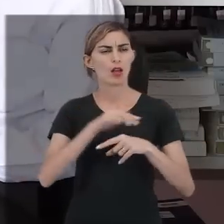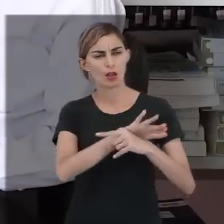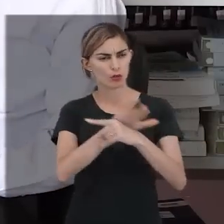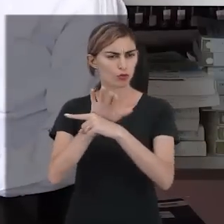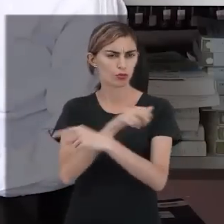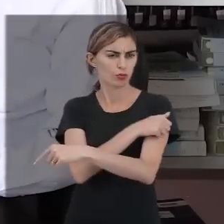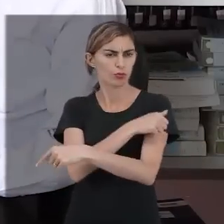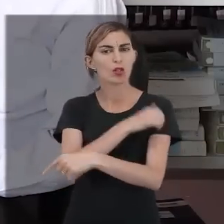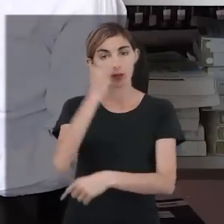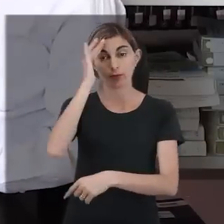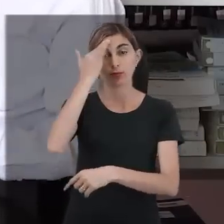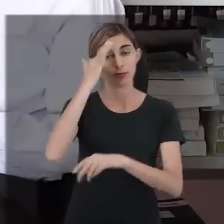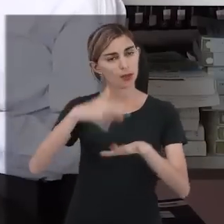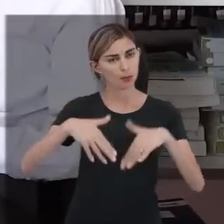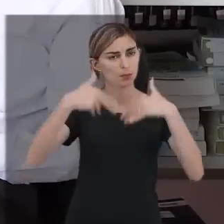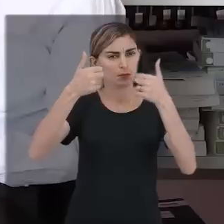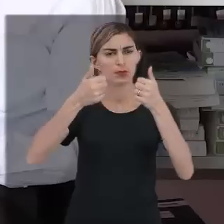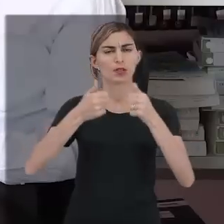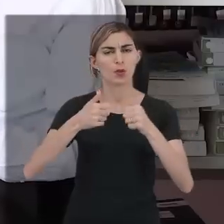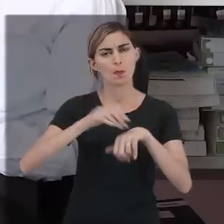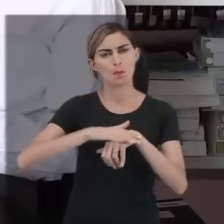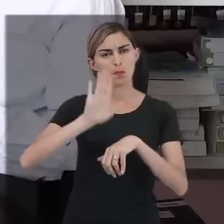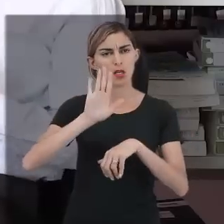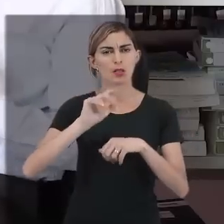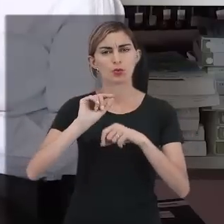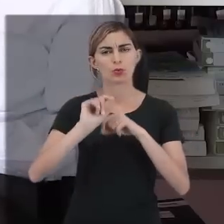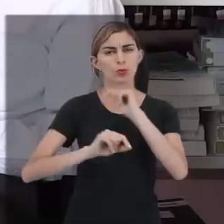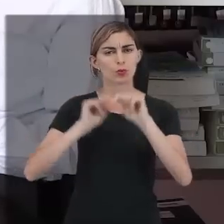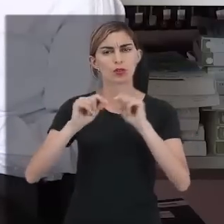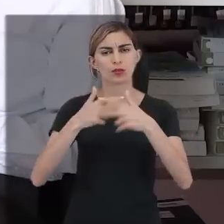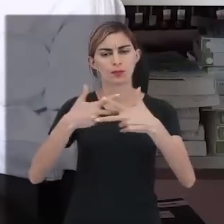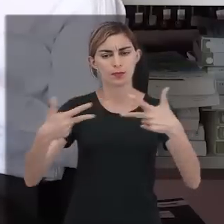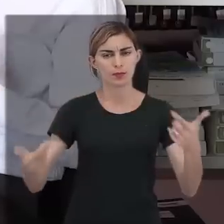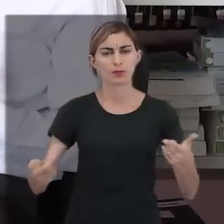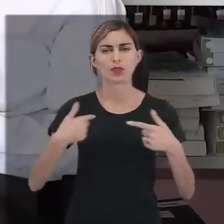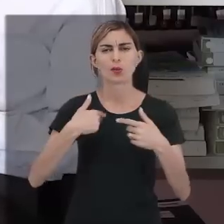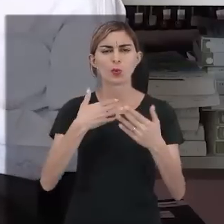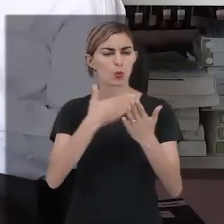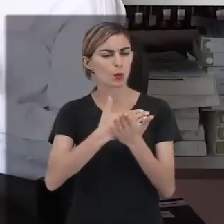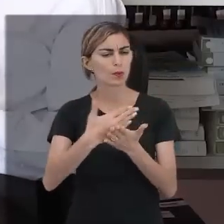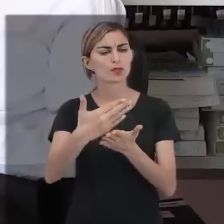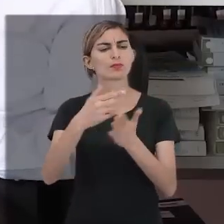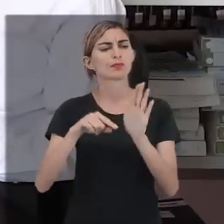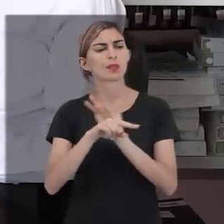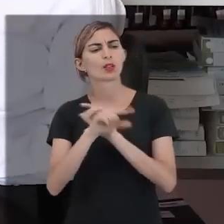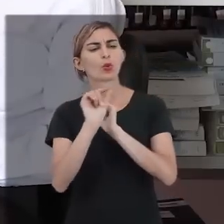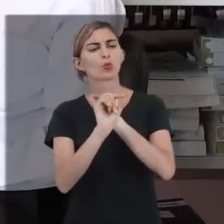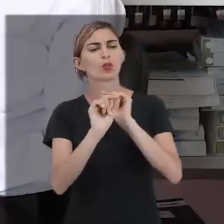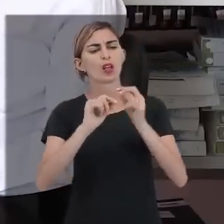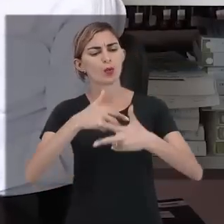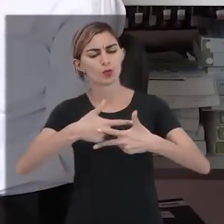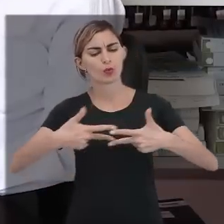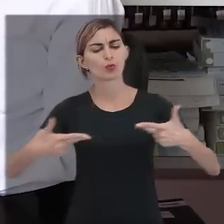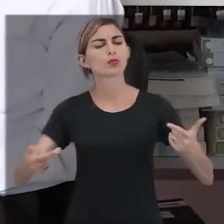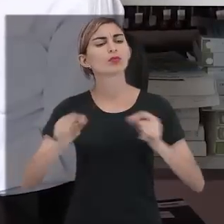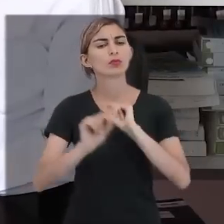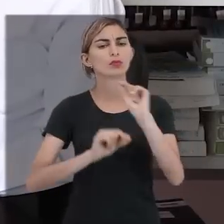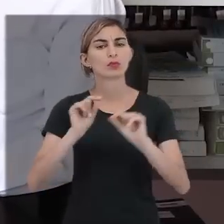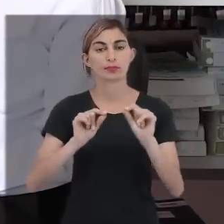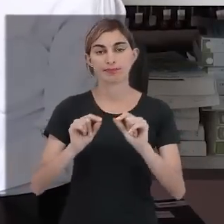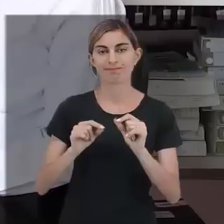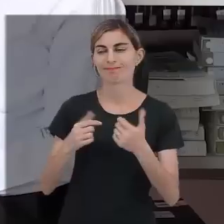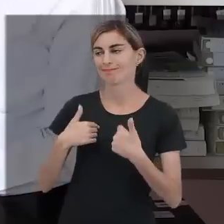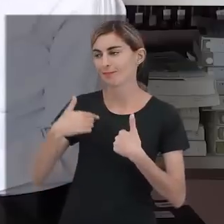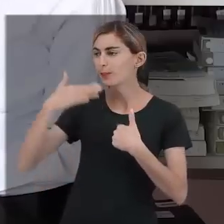aluno a entender um pouco mais do que é a qualidade. Então, para começar o nosso bate-papo, eu vou perguntar o que é a qualidade.